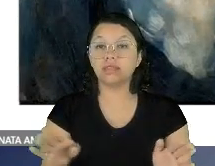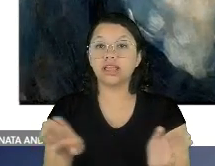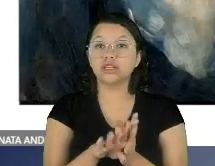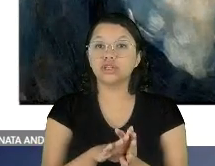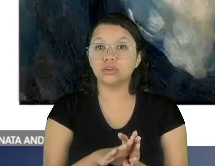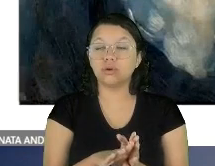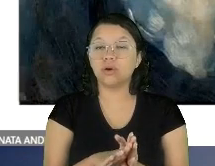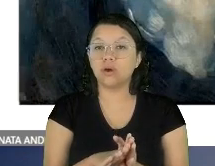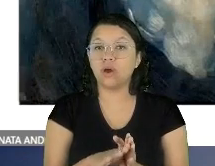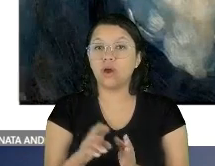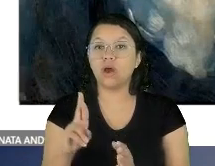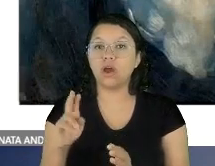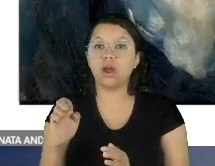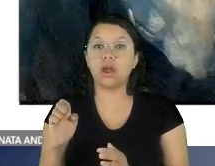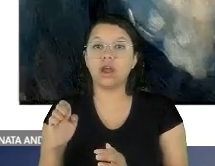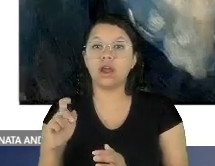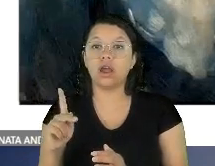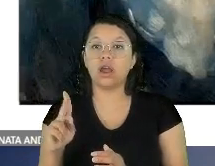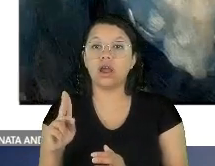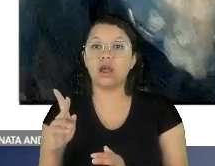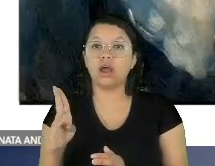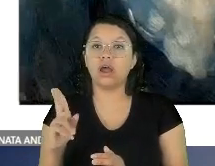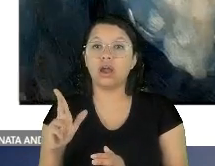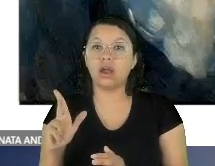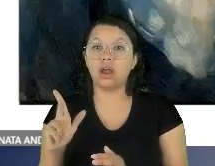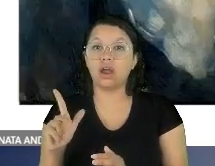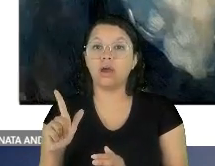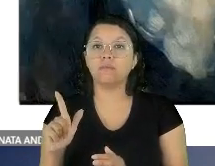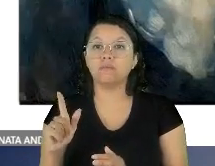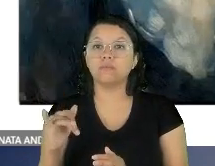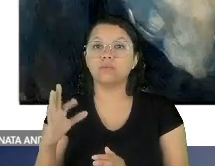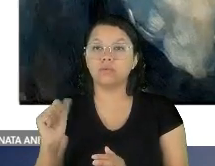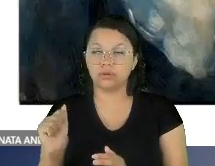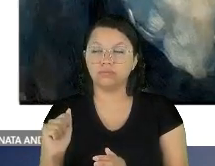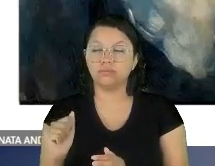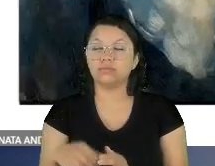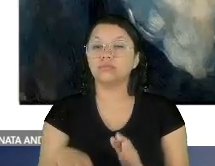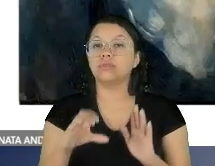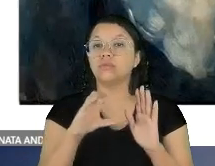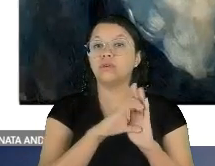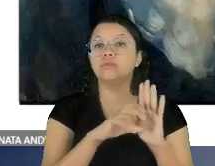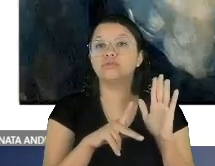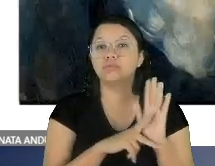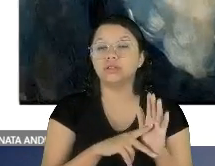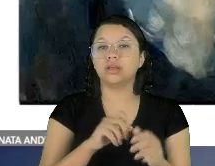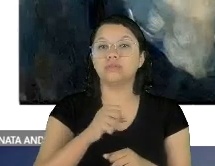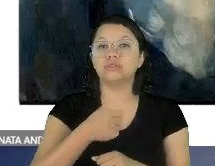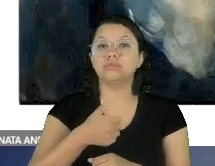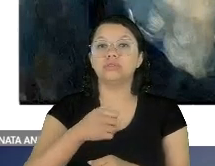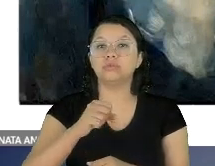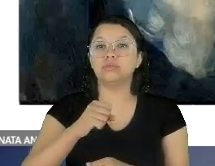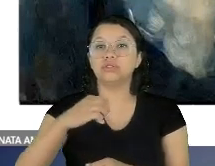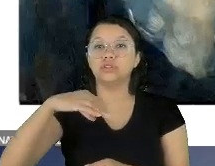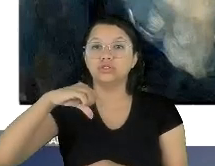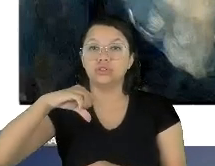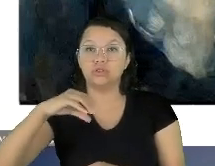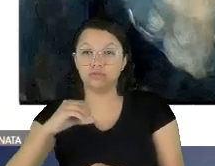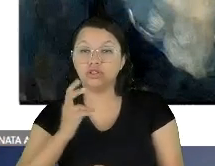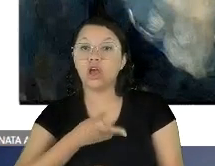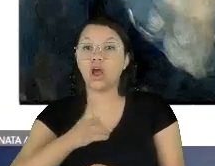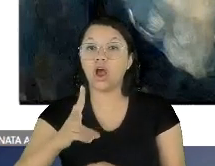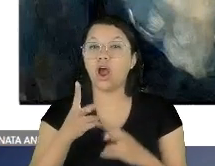República. E nada mudou muito. O Código Penal da República de 1890 manteve